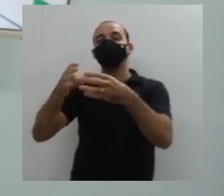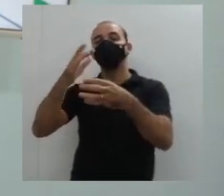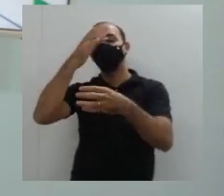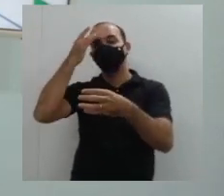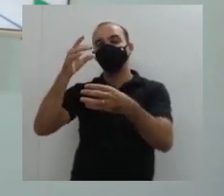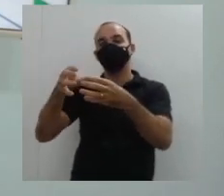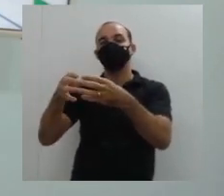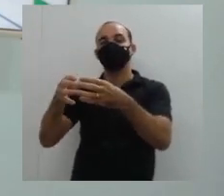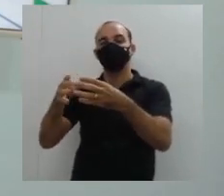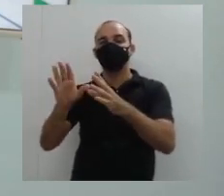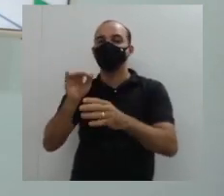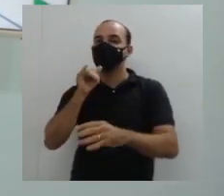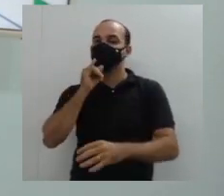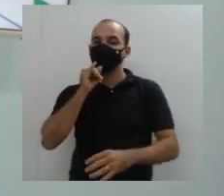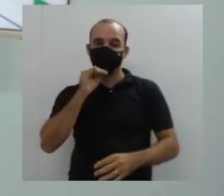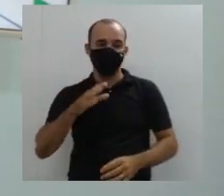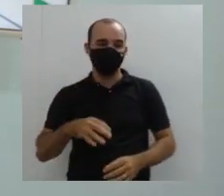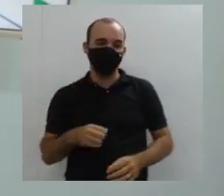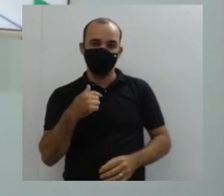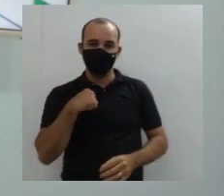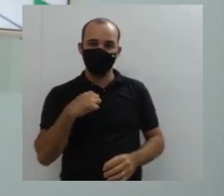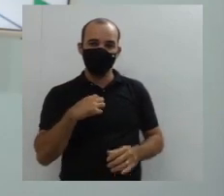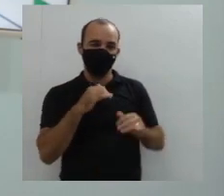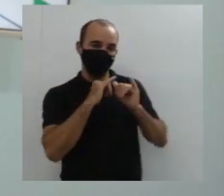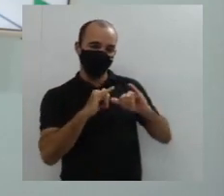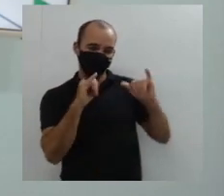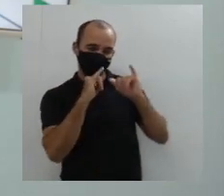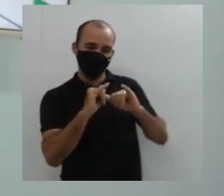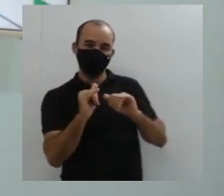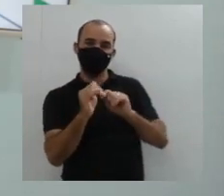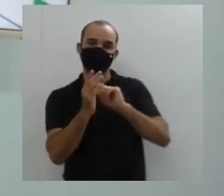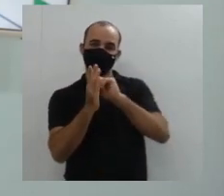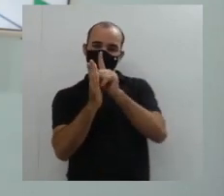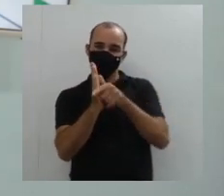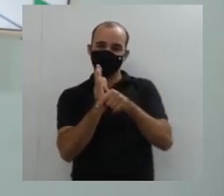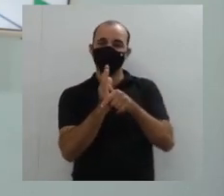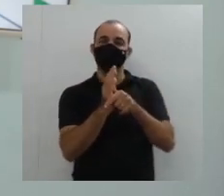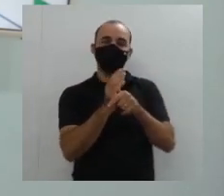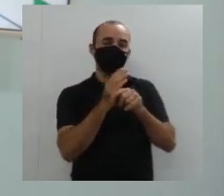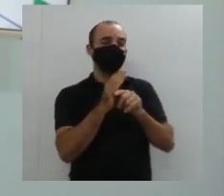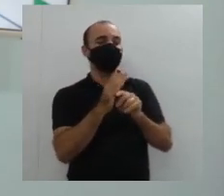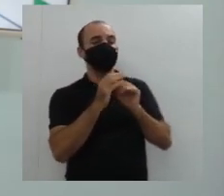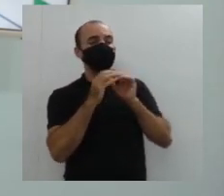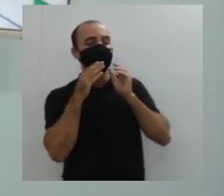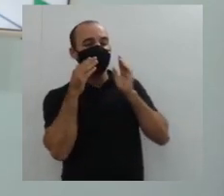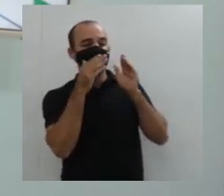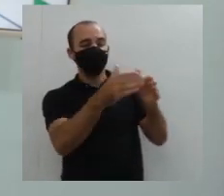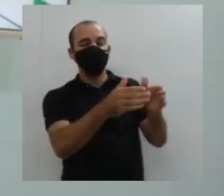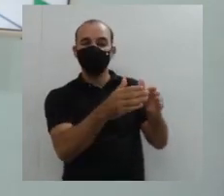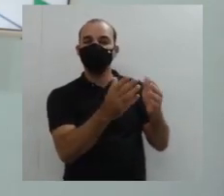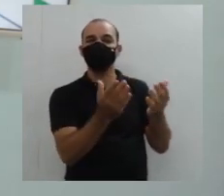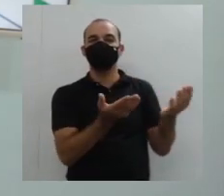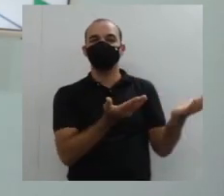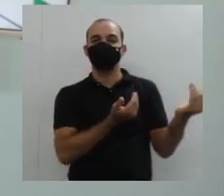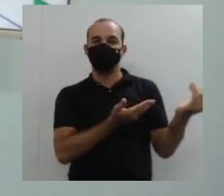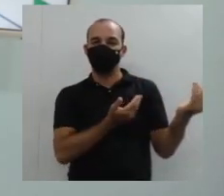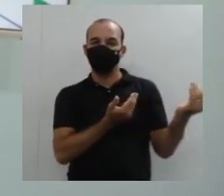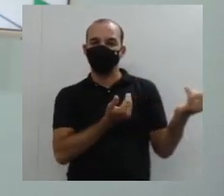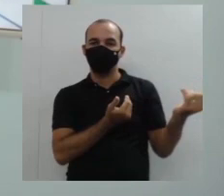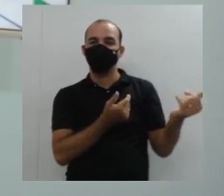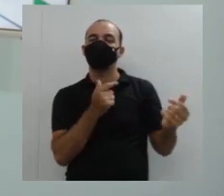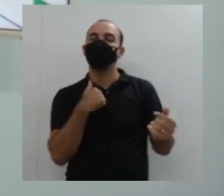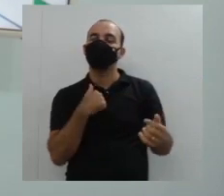um público mais jovem, certo? Eu vou utilizar uma linguagem mais jovem, certo? Então é justamente isso,